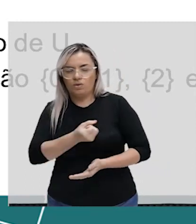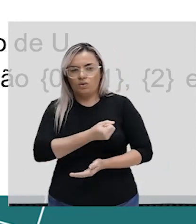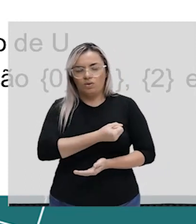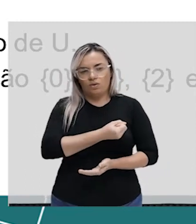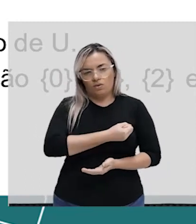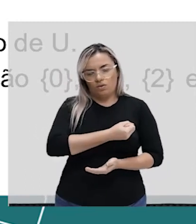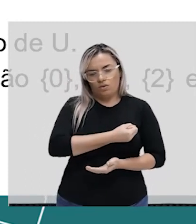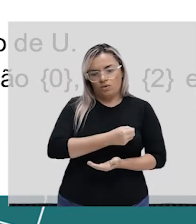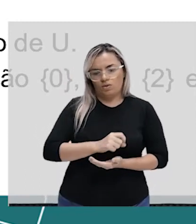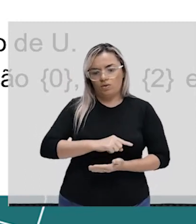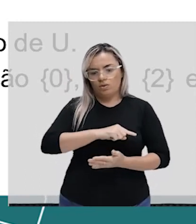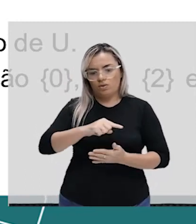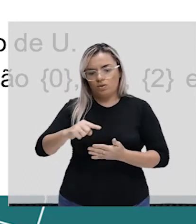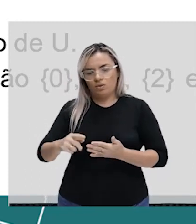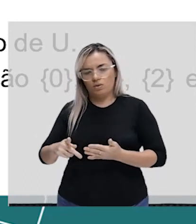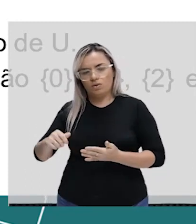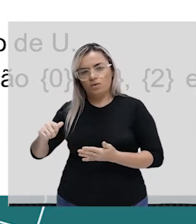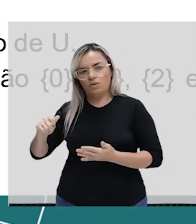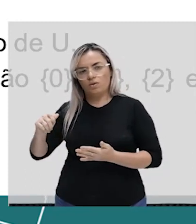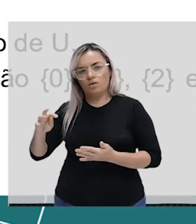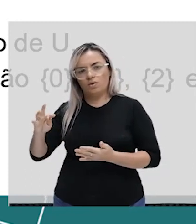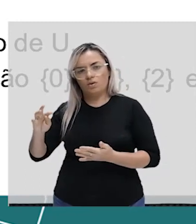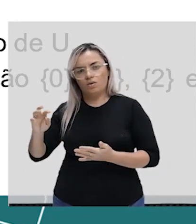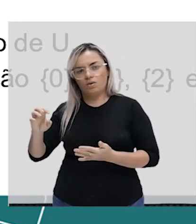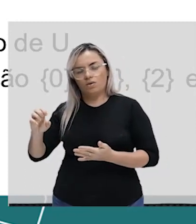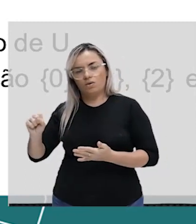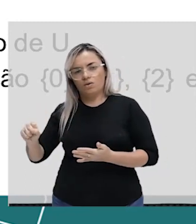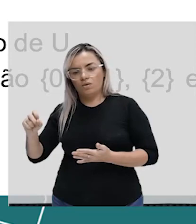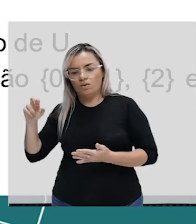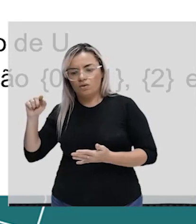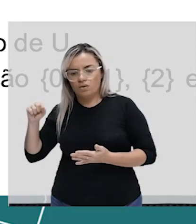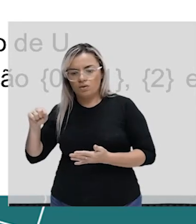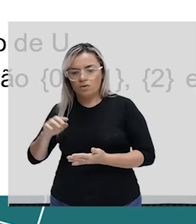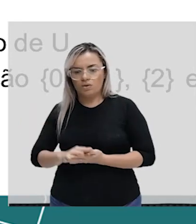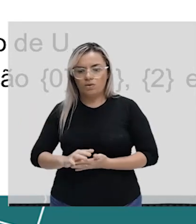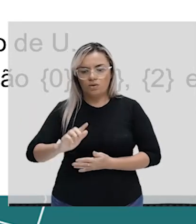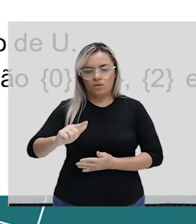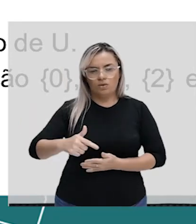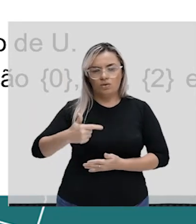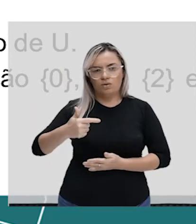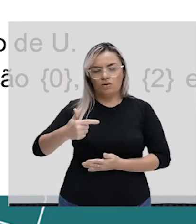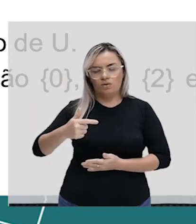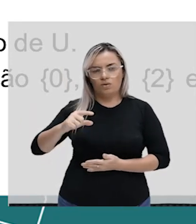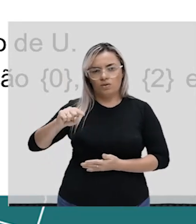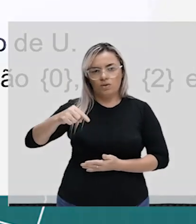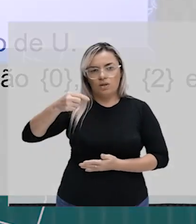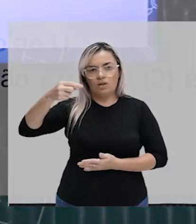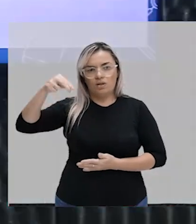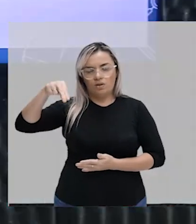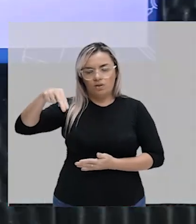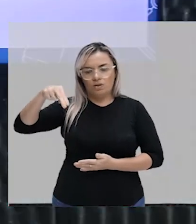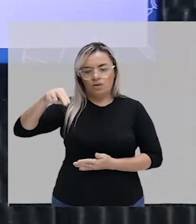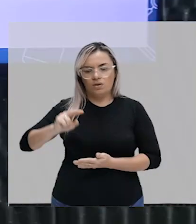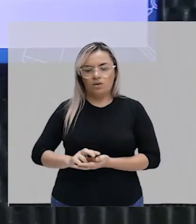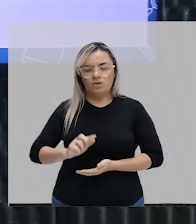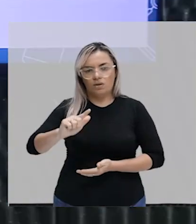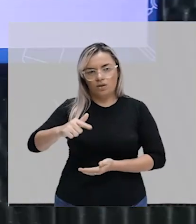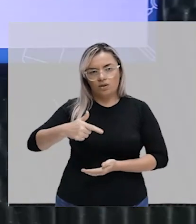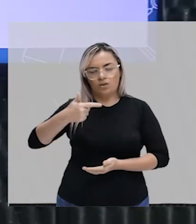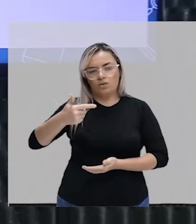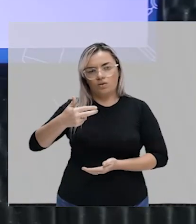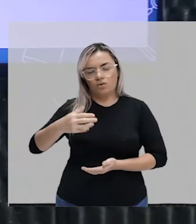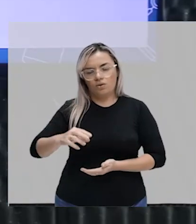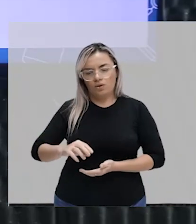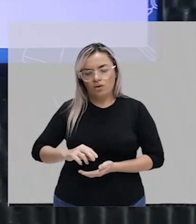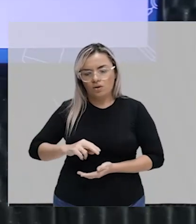do conjunto das partes, eu estou fazendo a continha, 2 elevado a n, no caso, 2 elevado à quarta potência. E isso não